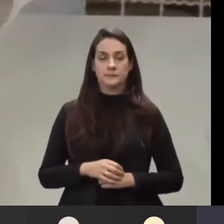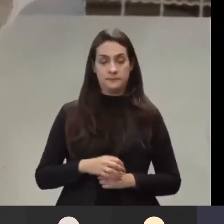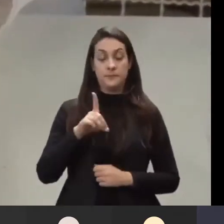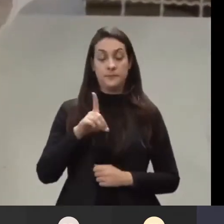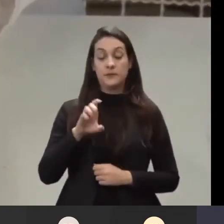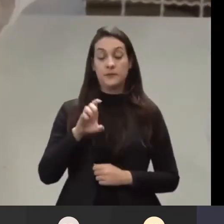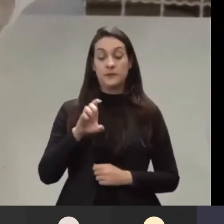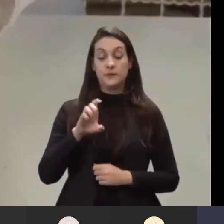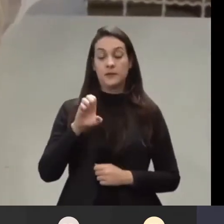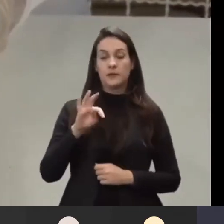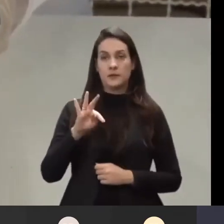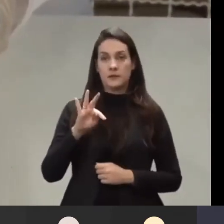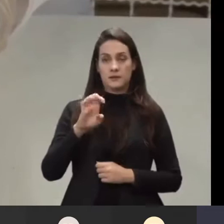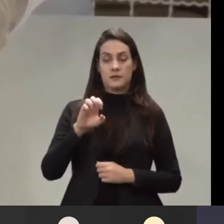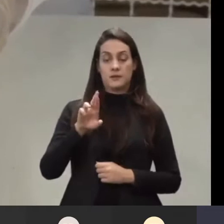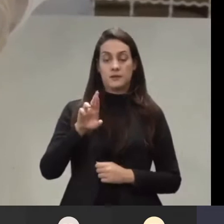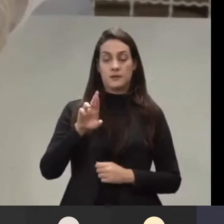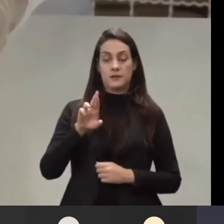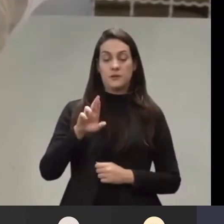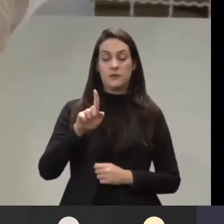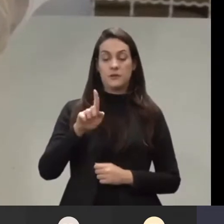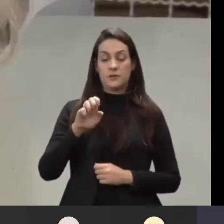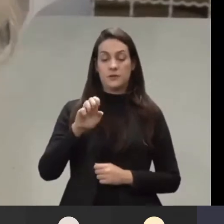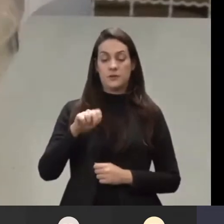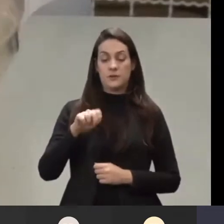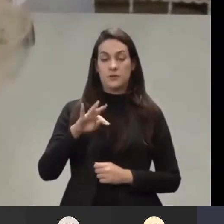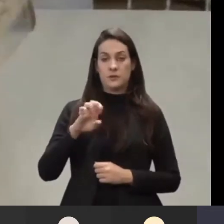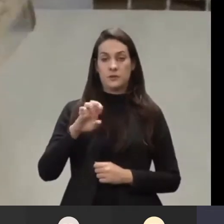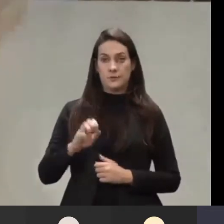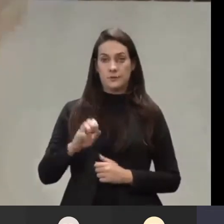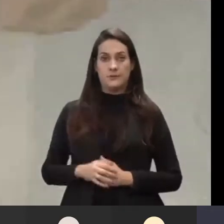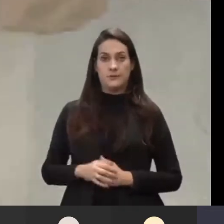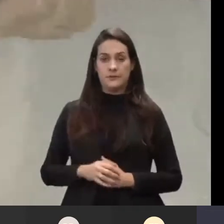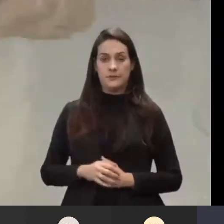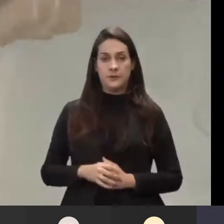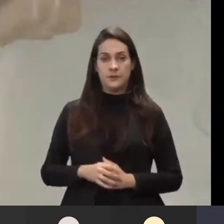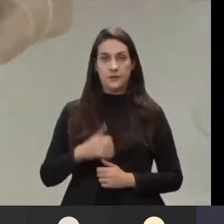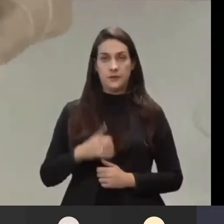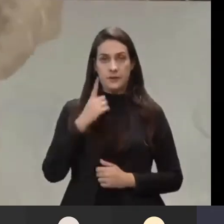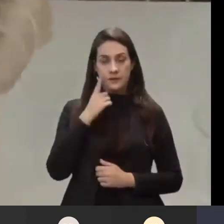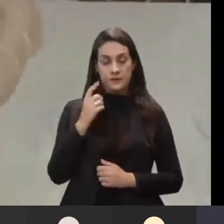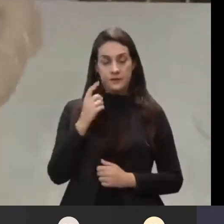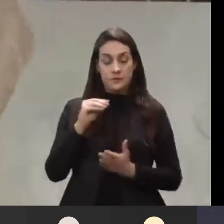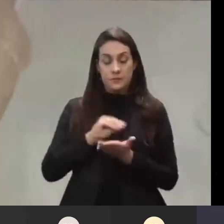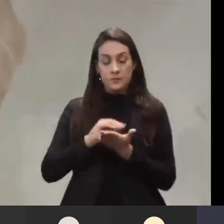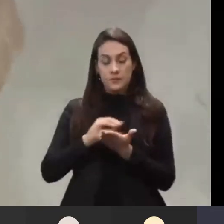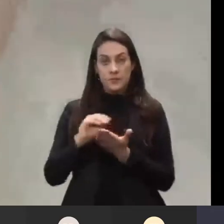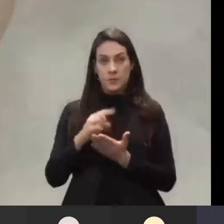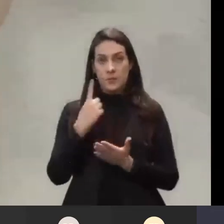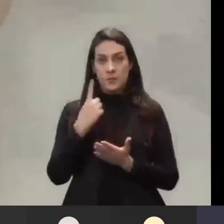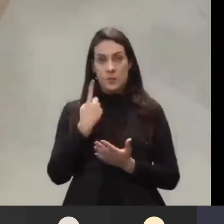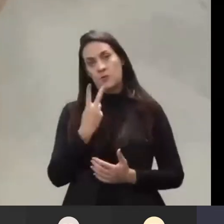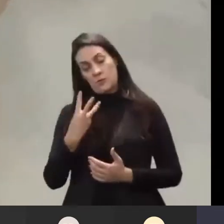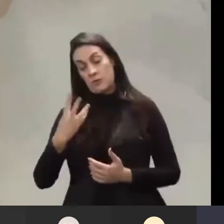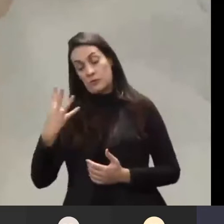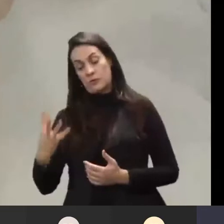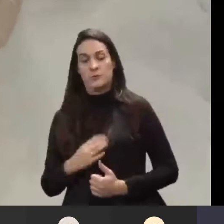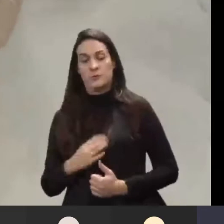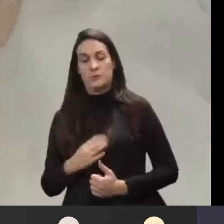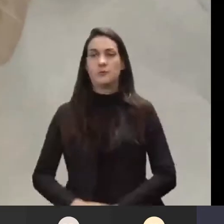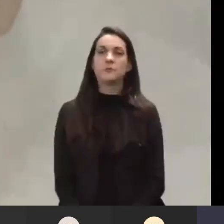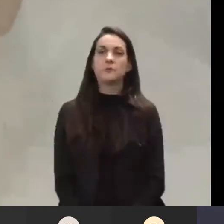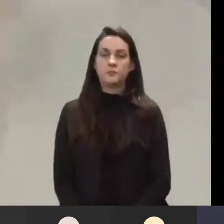aí lembre-se de identificar com os números 1, 2, 3 e 4 e de anotar no seu caderno o que é o 1, o que é o 2, o que é o